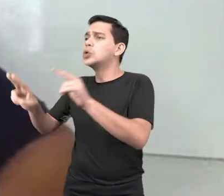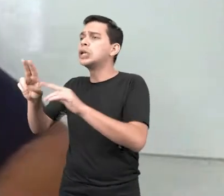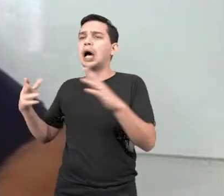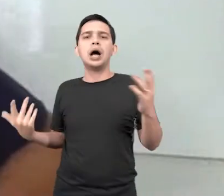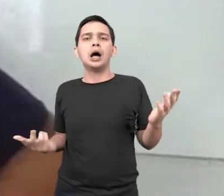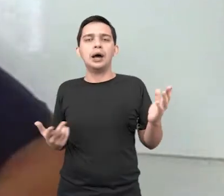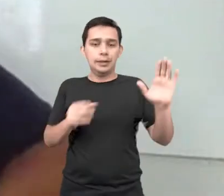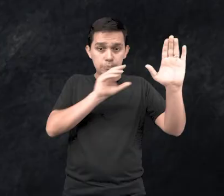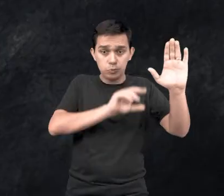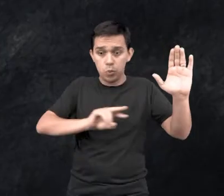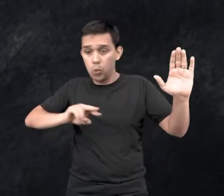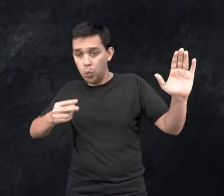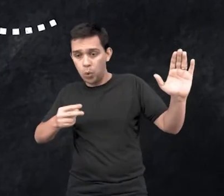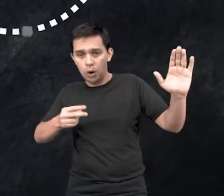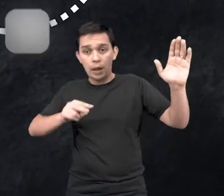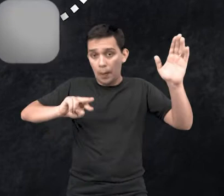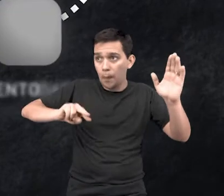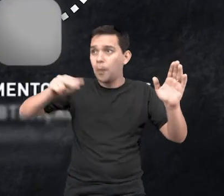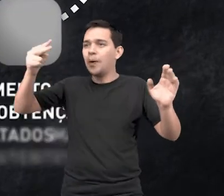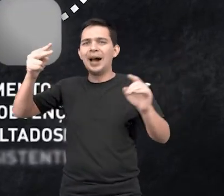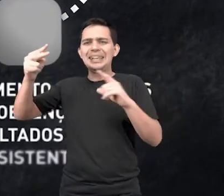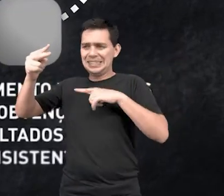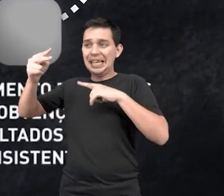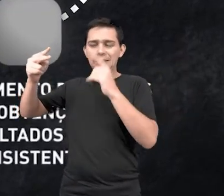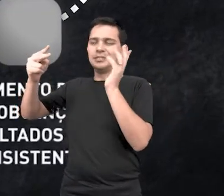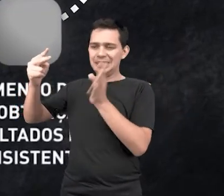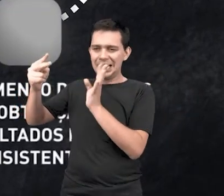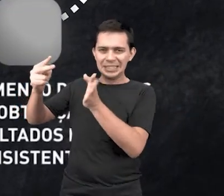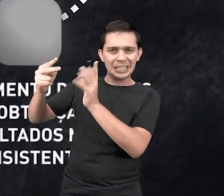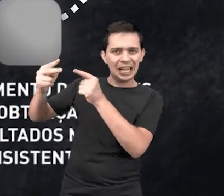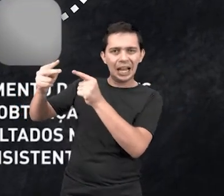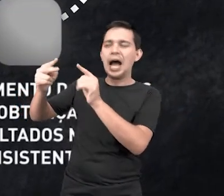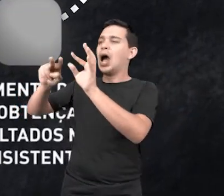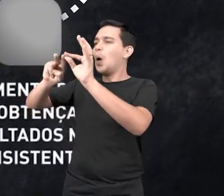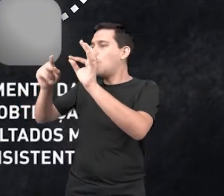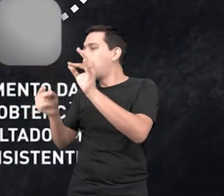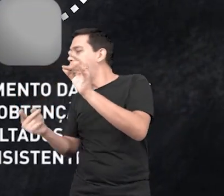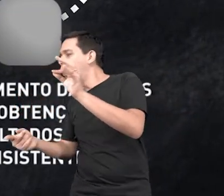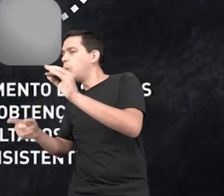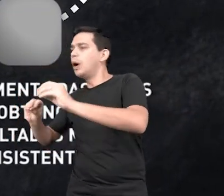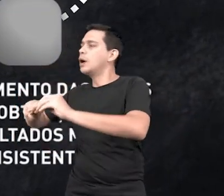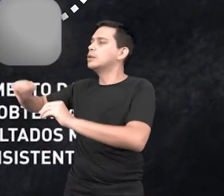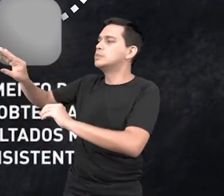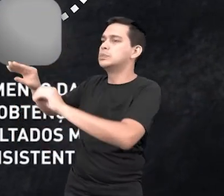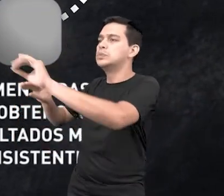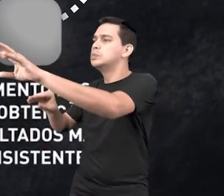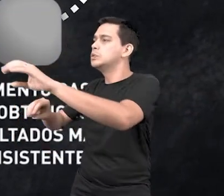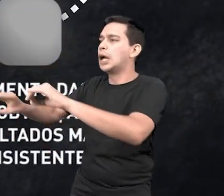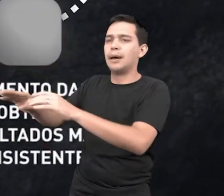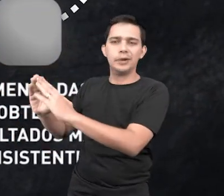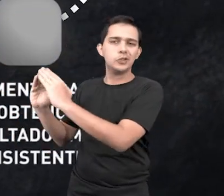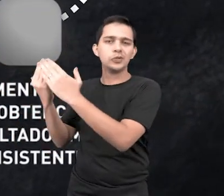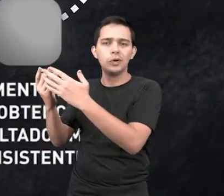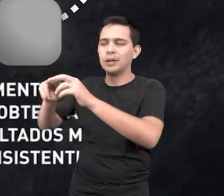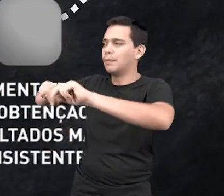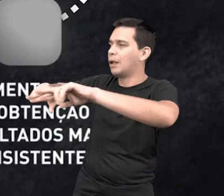partir daí eu posso, de fato, me planejar no tempo, especialmente para as ações de médio e longo prazo, para que se possa, então,